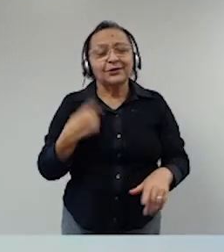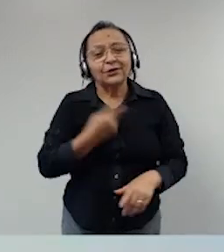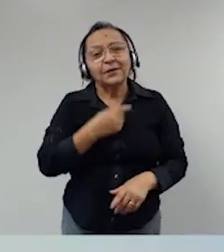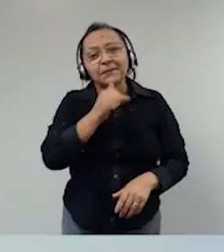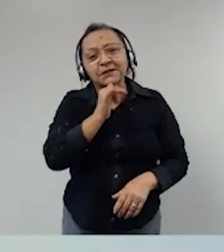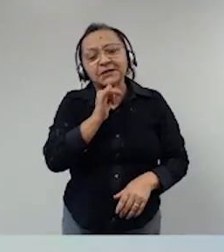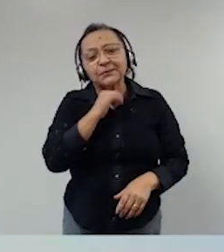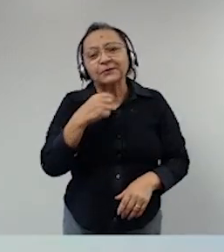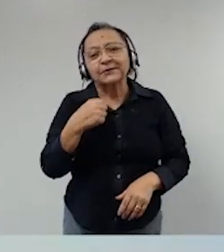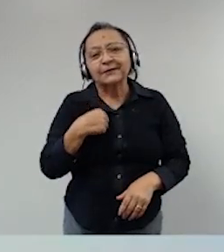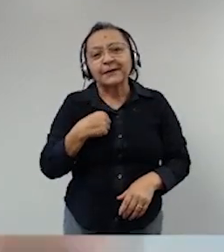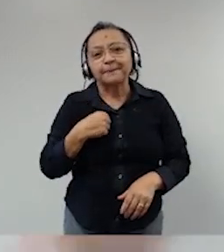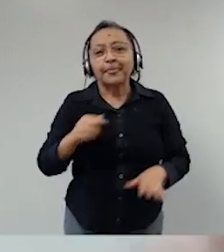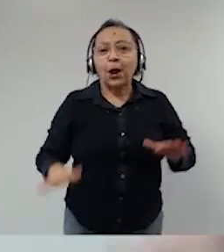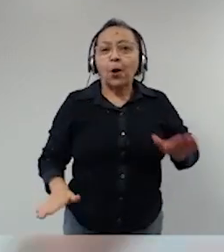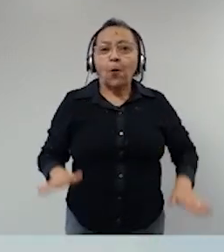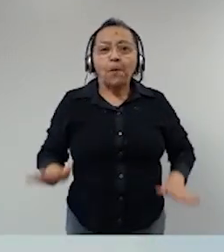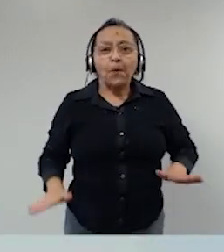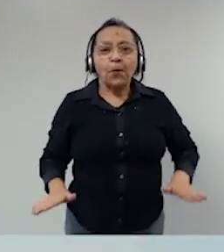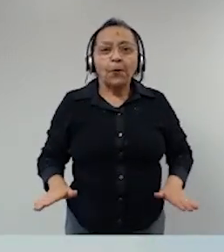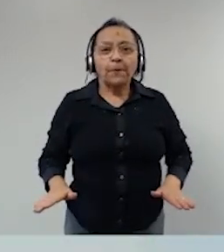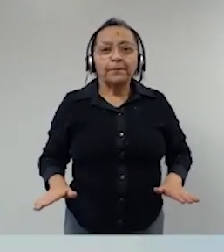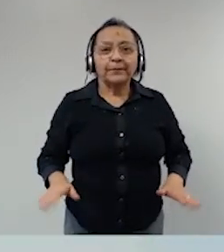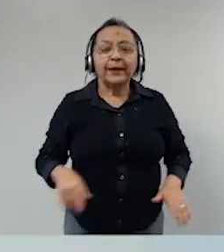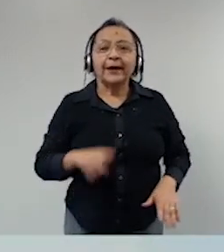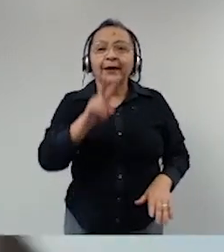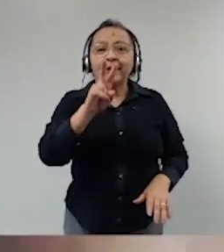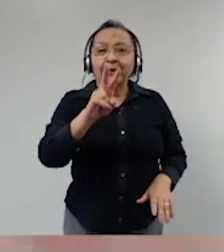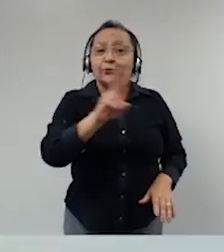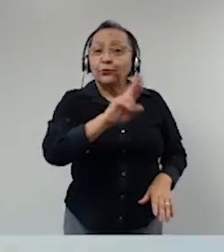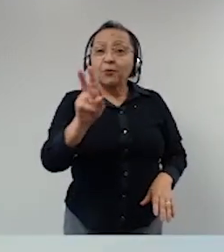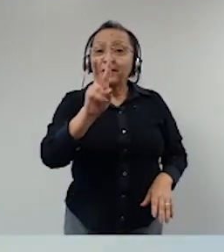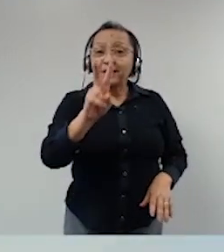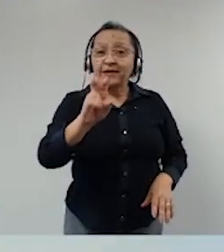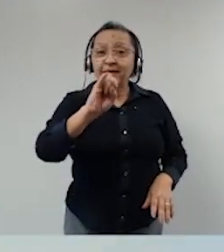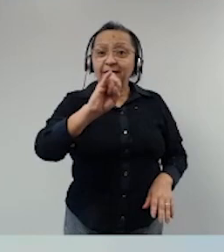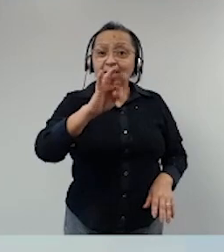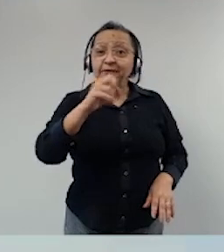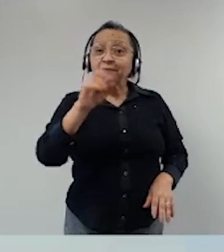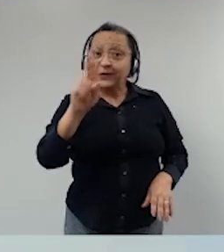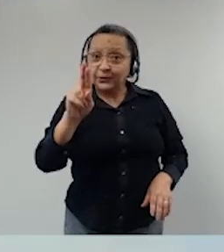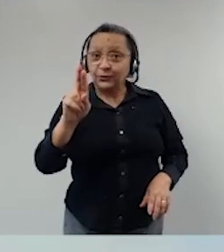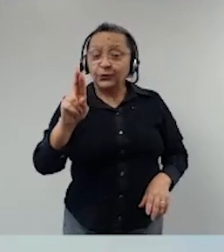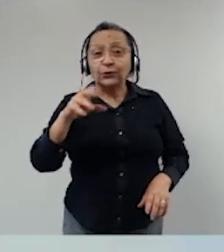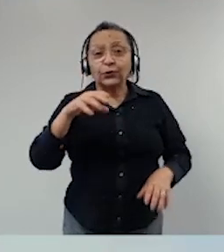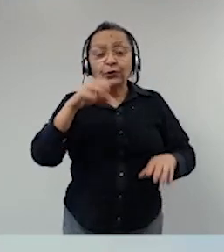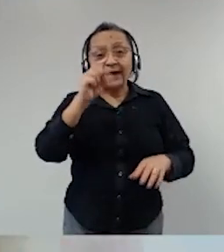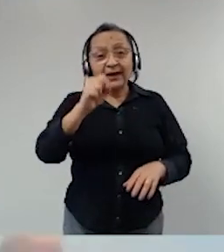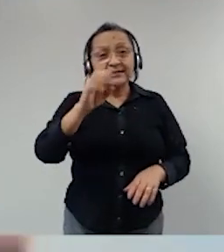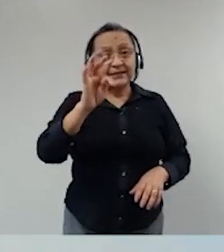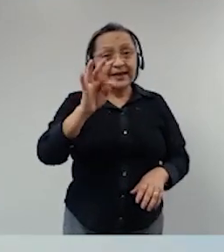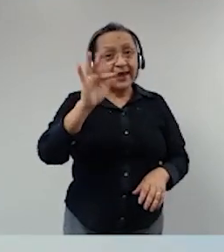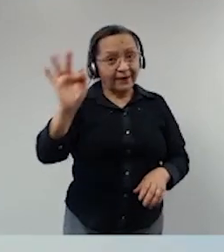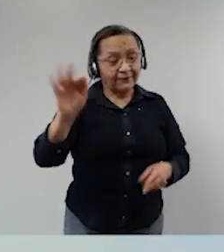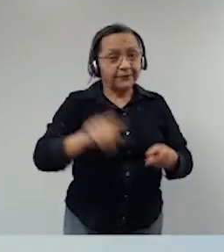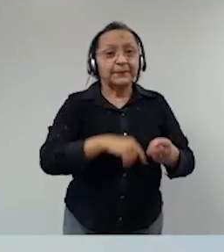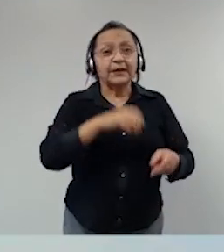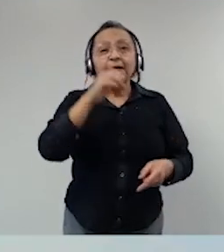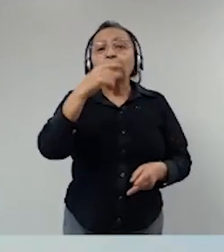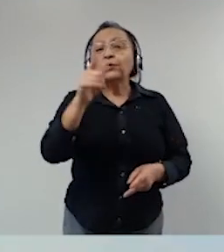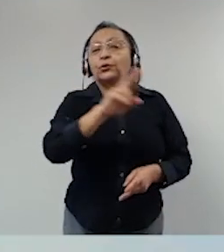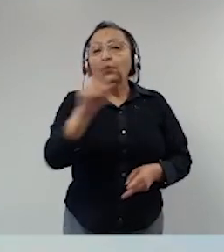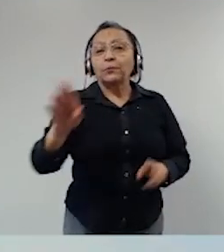citar os robôs Vitor no STF, o Sócrates e o Atos no STJ, enfim,